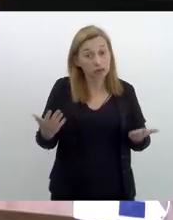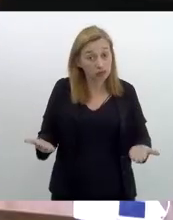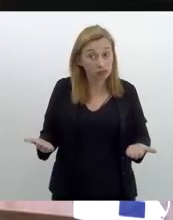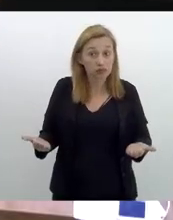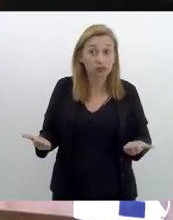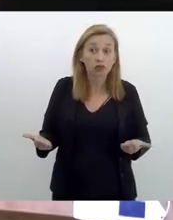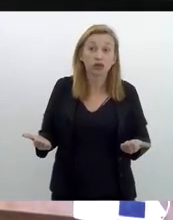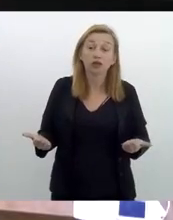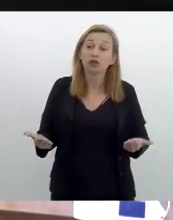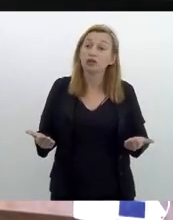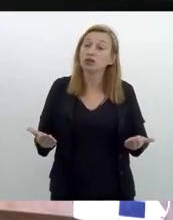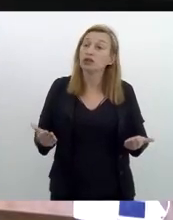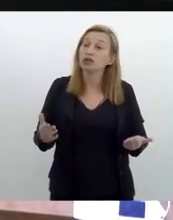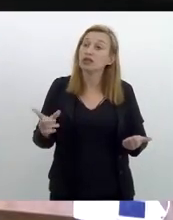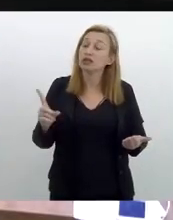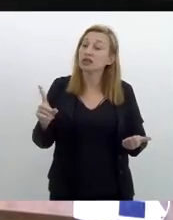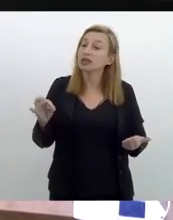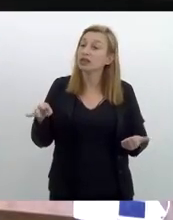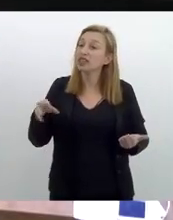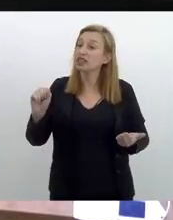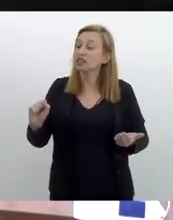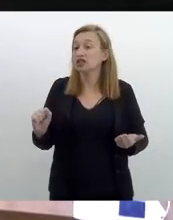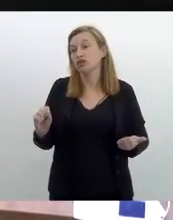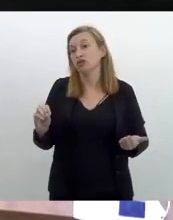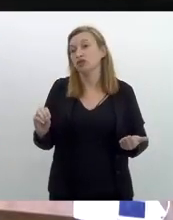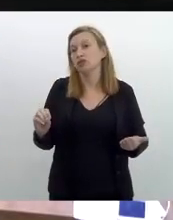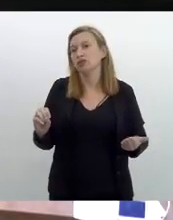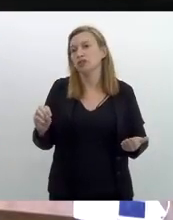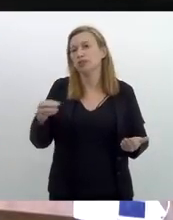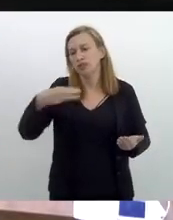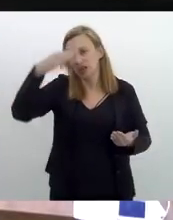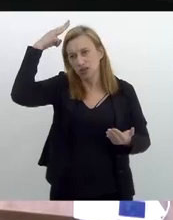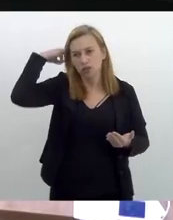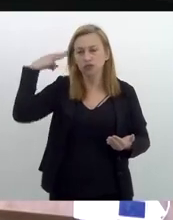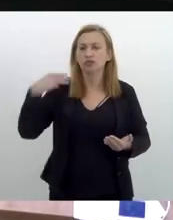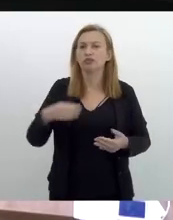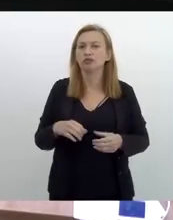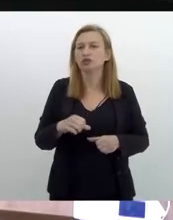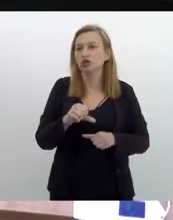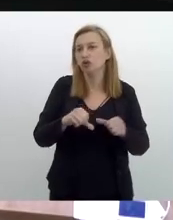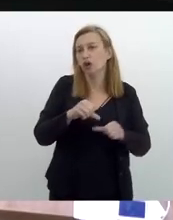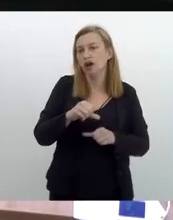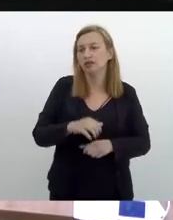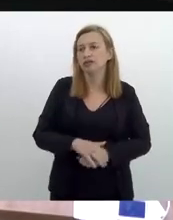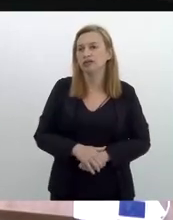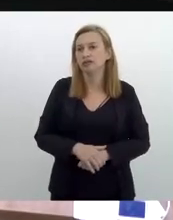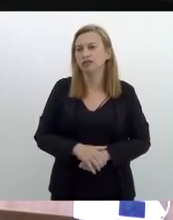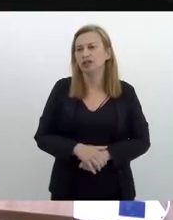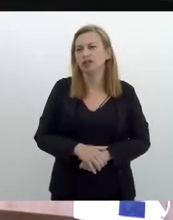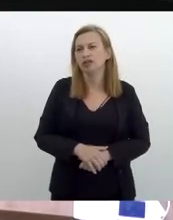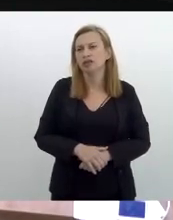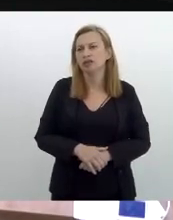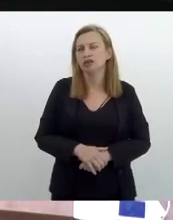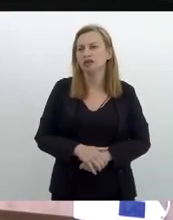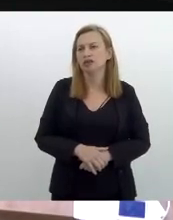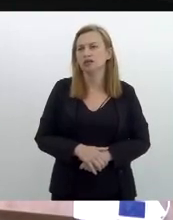determinativo tá o Márcio é trocar o poderá pelo será oi qual é fala